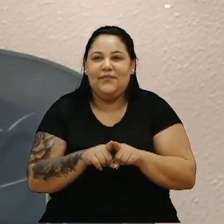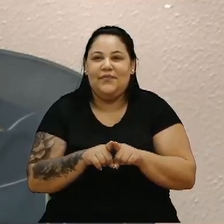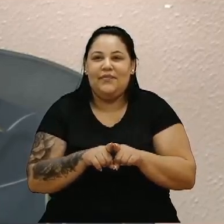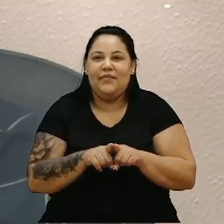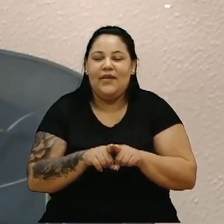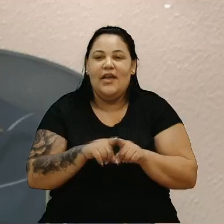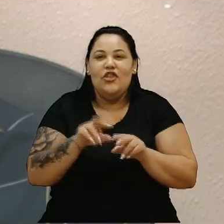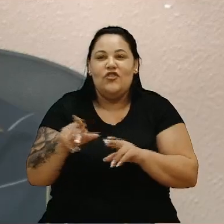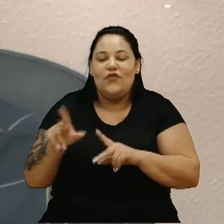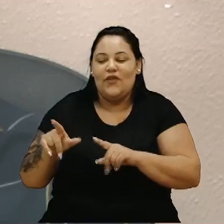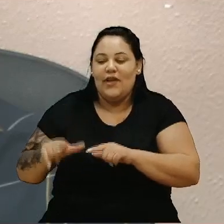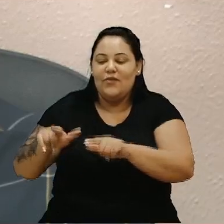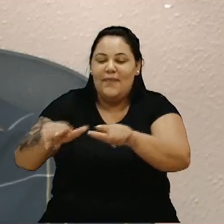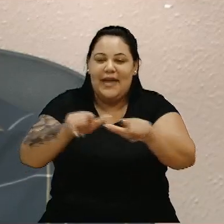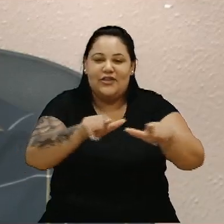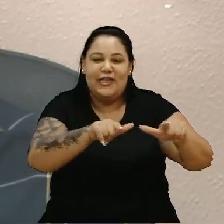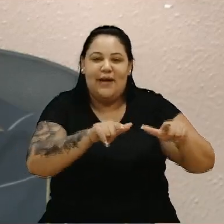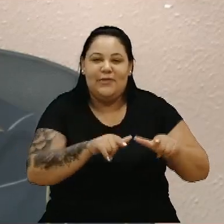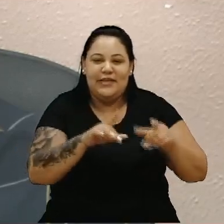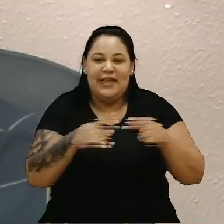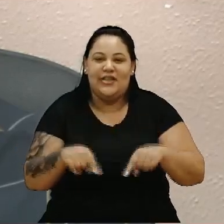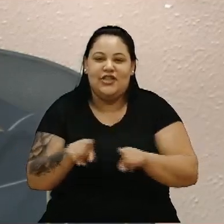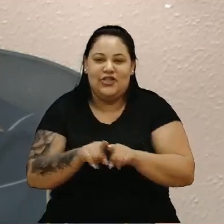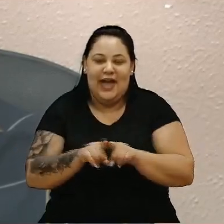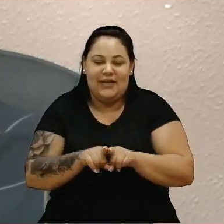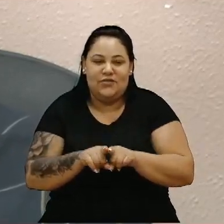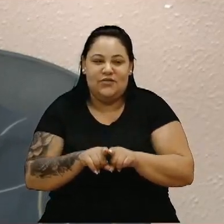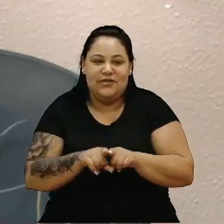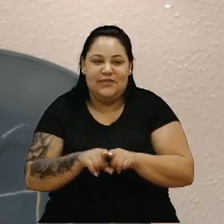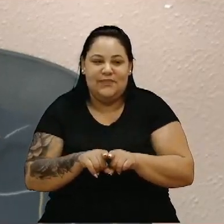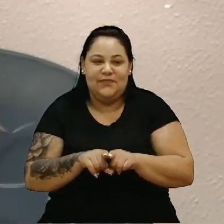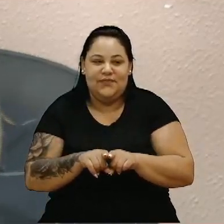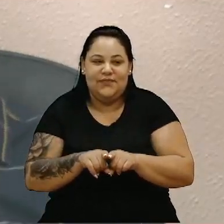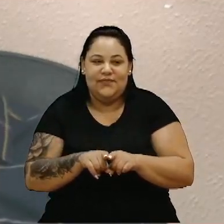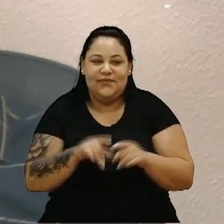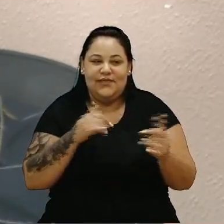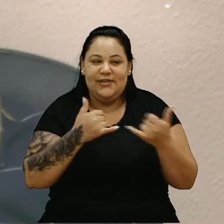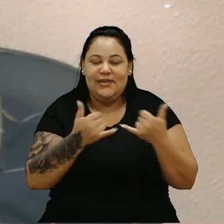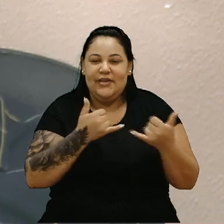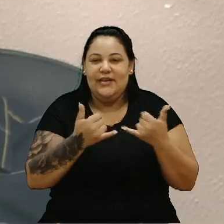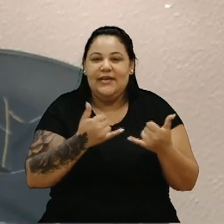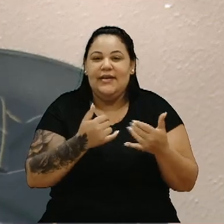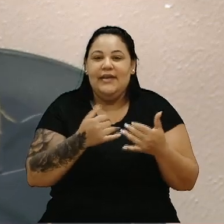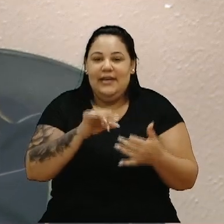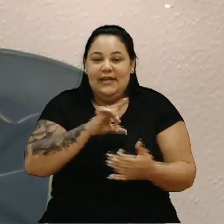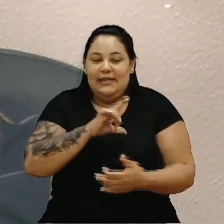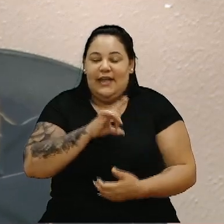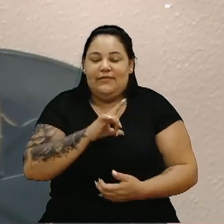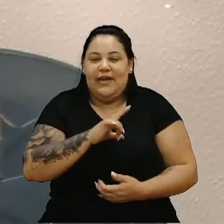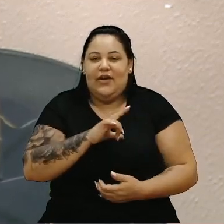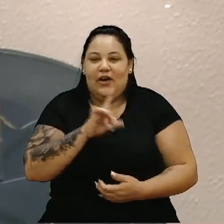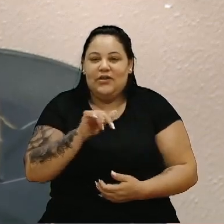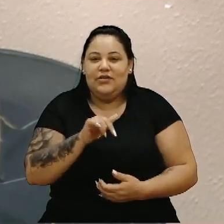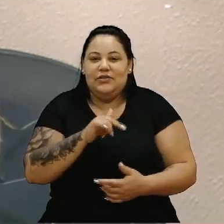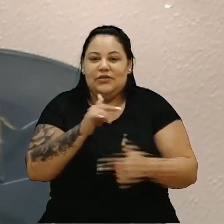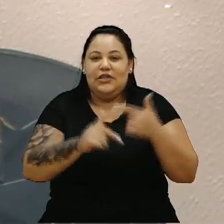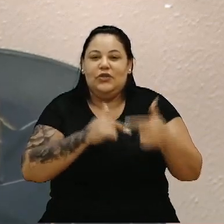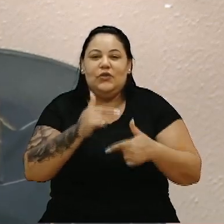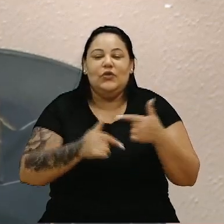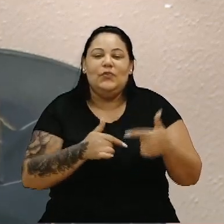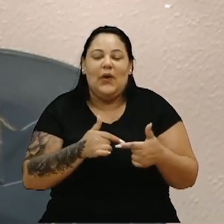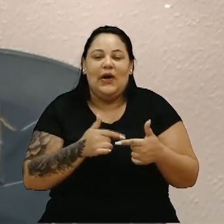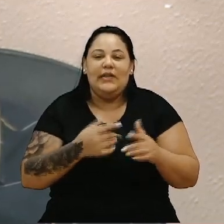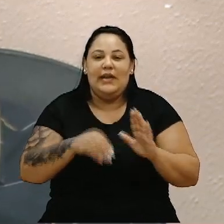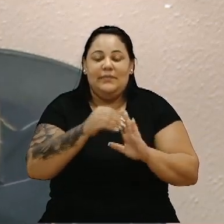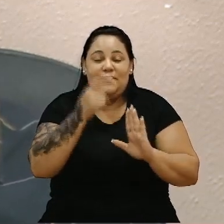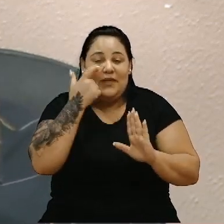tamanhos paguem a mesma carga. Né? Daí eu poderia trazer como exemplo a própria questão dos trabalhadores. Né? Eu vejo que muitas